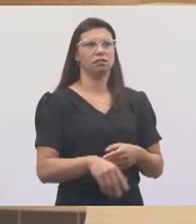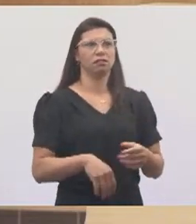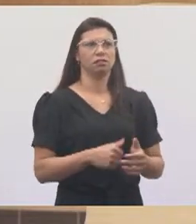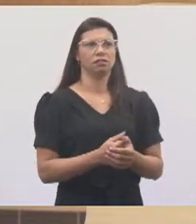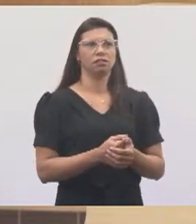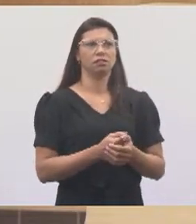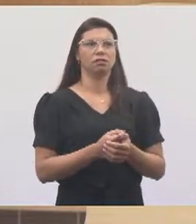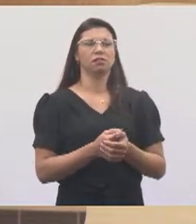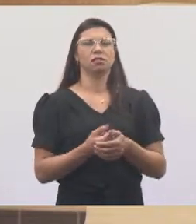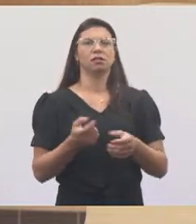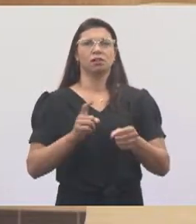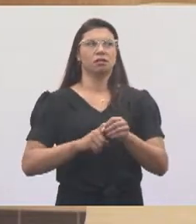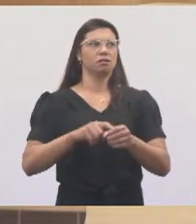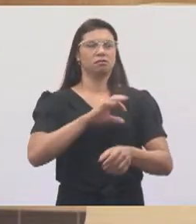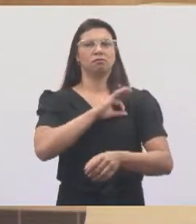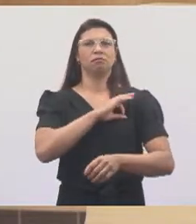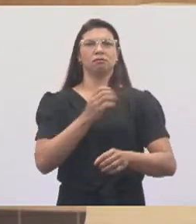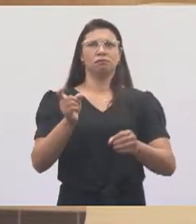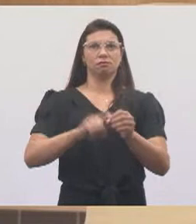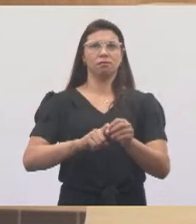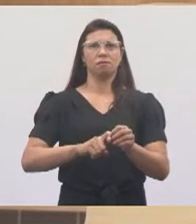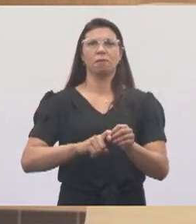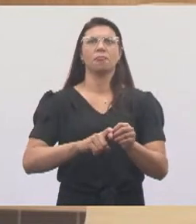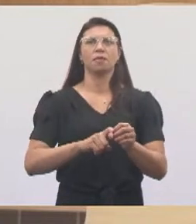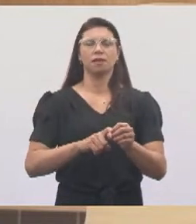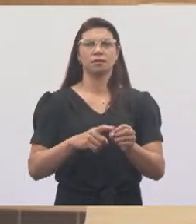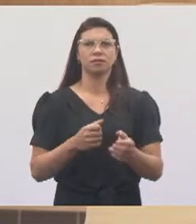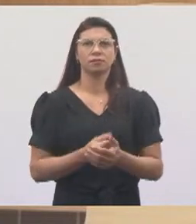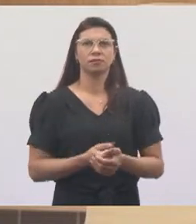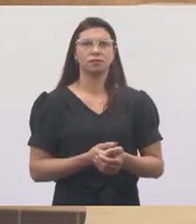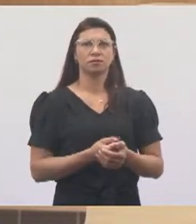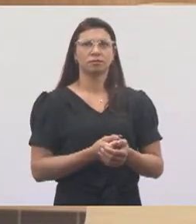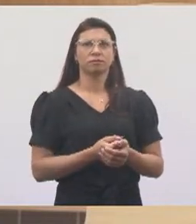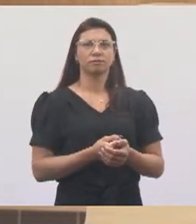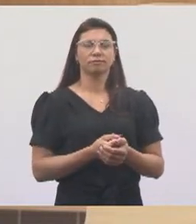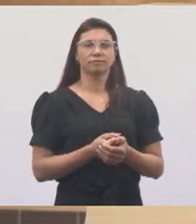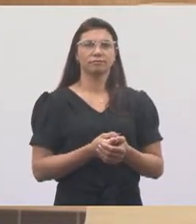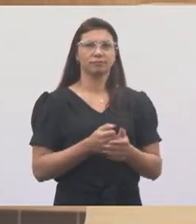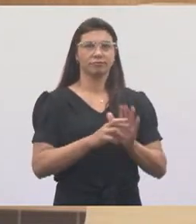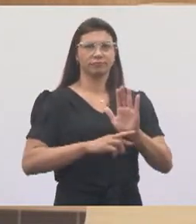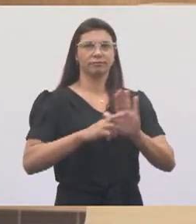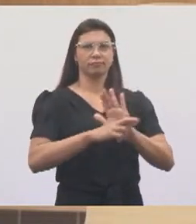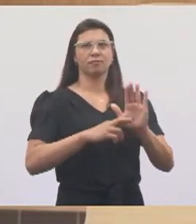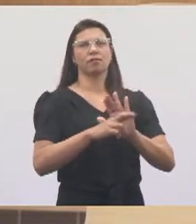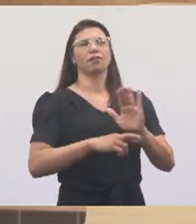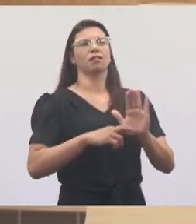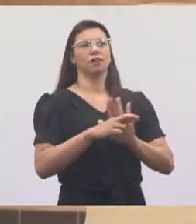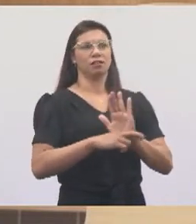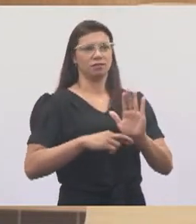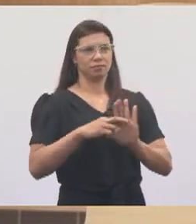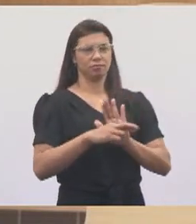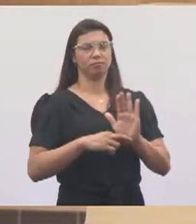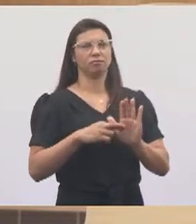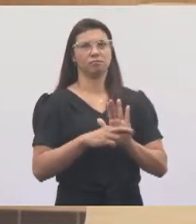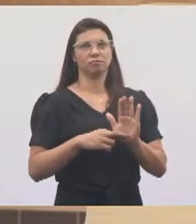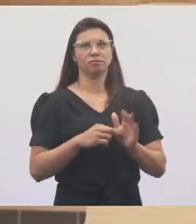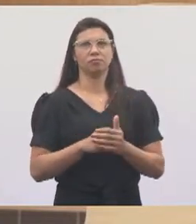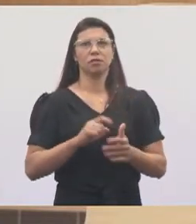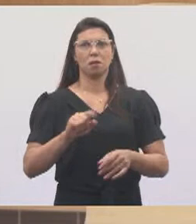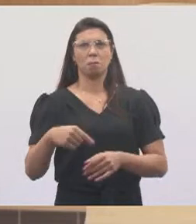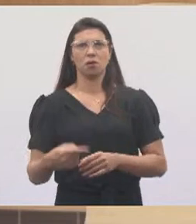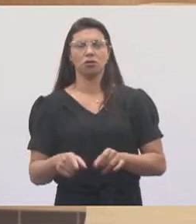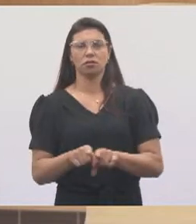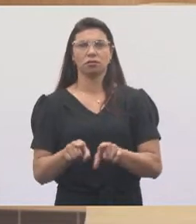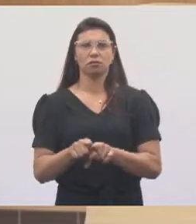retornando novamente para a Delegacia de Investigações Gerais e, na sequência, designado para a Delegacia